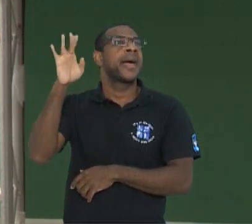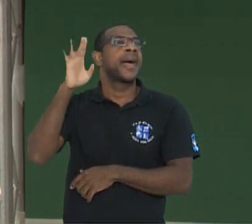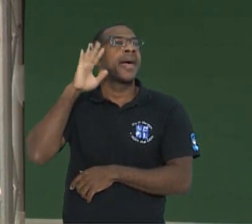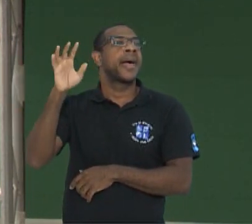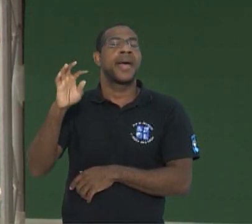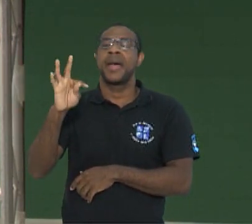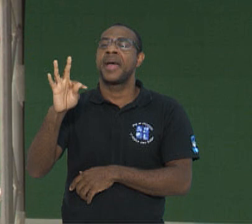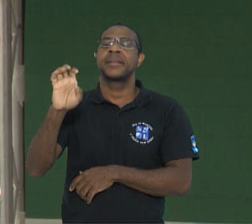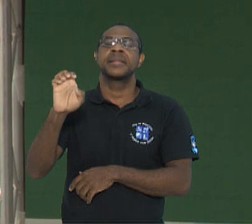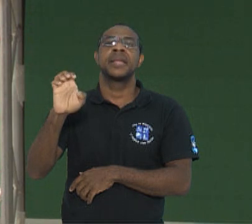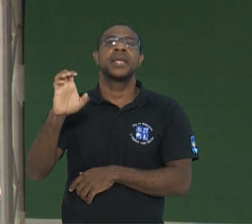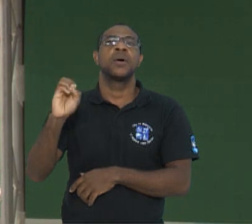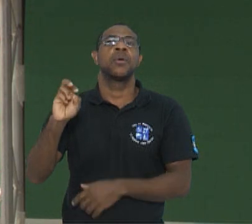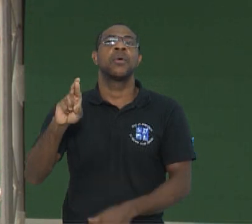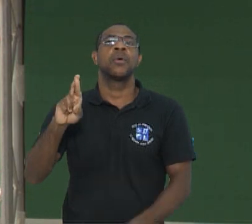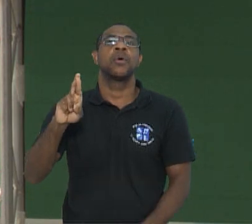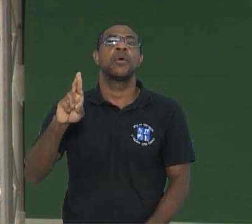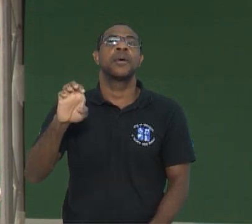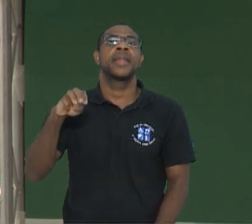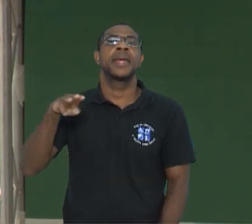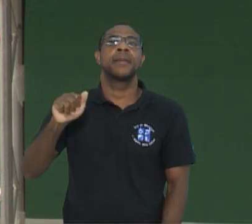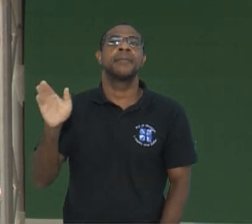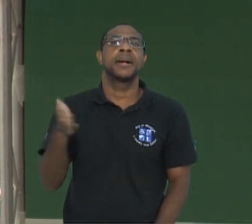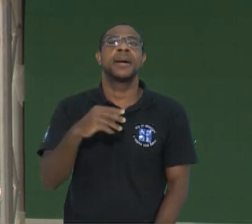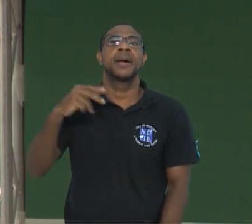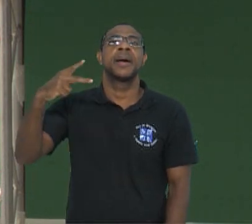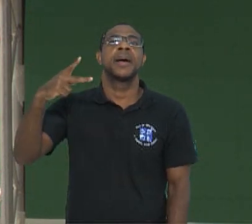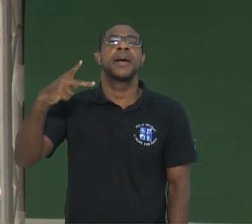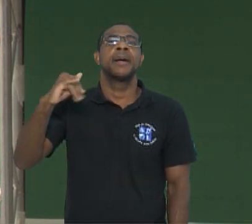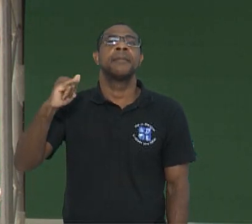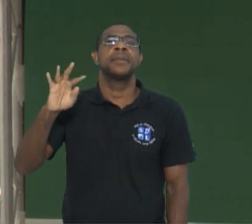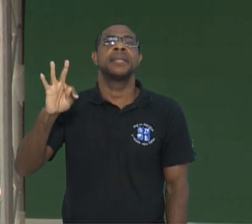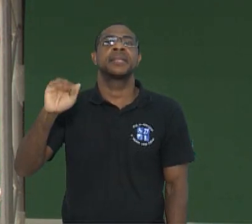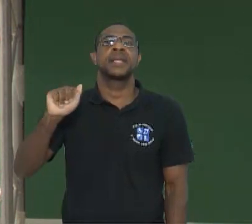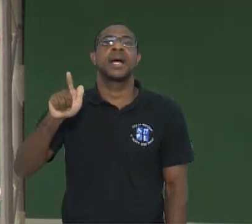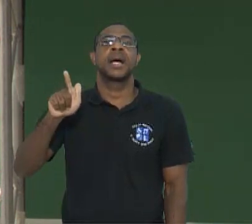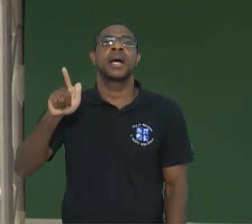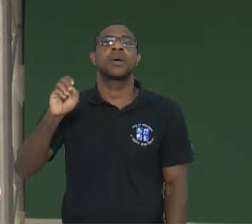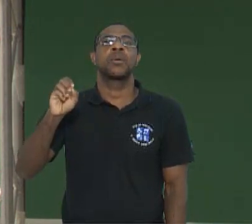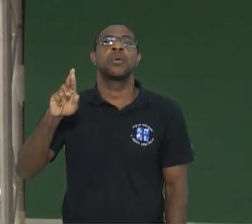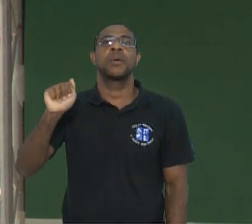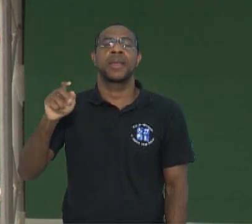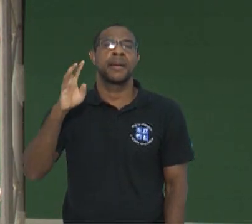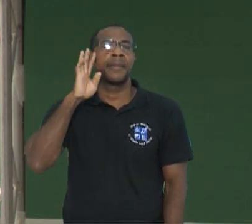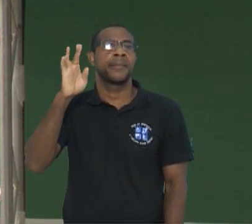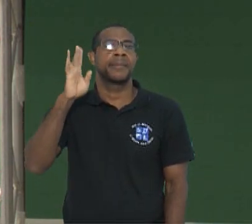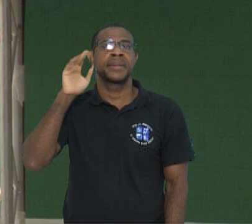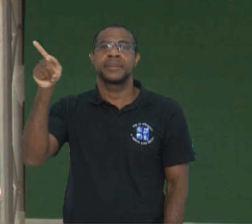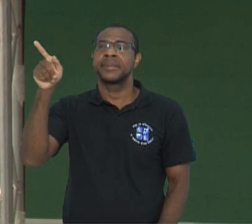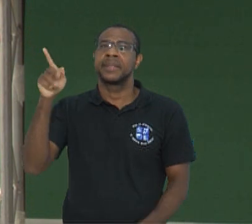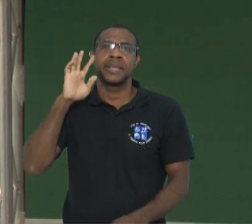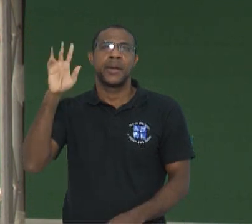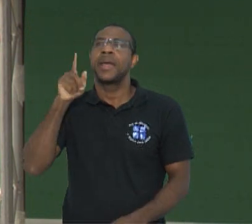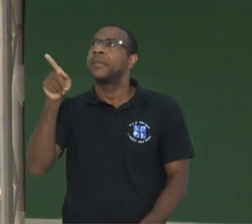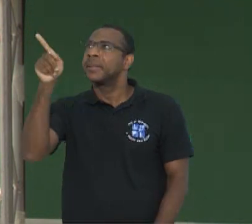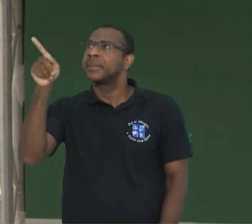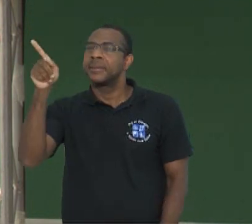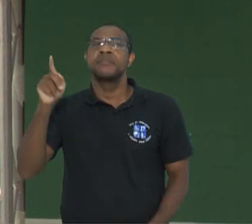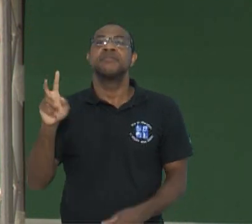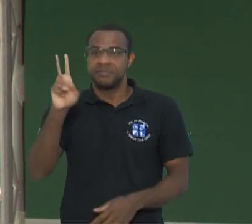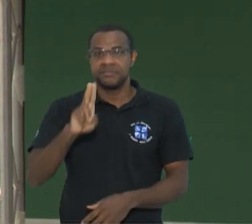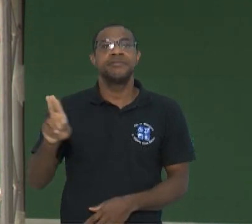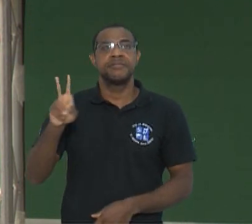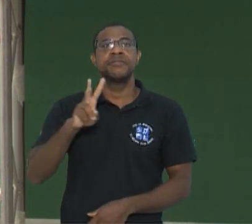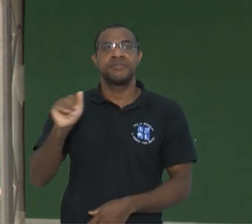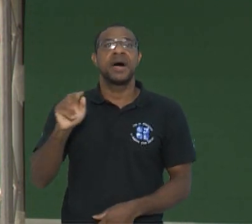de lado, acha que não vai usar mais. Ah, professor, eu estou no terceiro ano, aprendi isso aí, você sabe lá quando Deus, né? Mas vai usar. O Teorema de Pitágoras